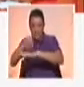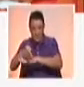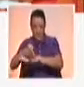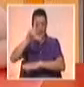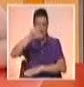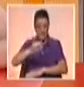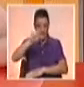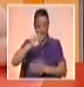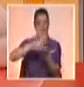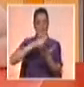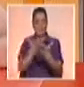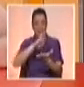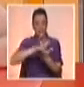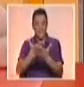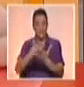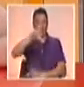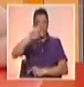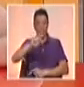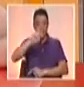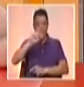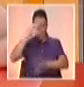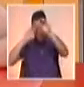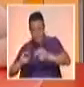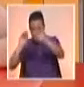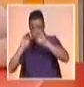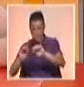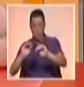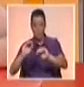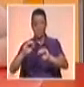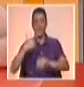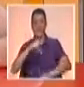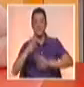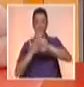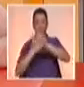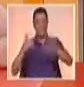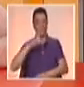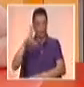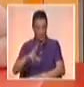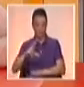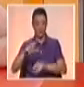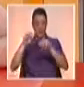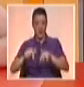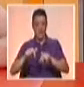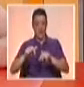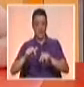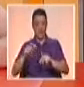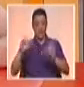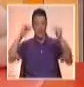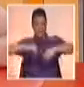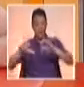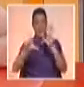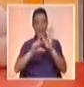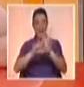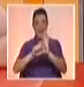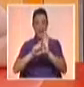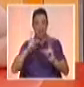através de intérprete, quer através da formação e ensino da língua gestual portuguesa, que, de acordo com a lei, deve começar